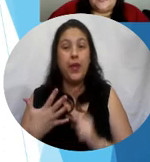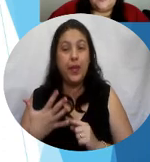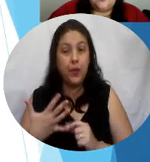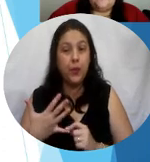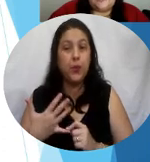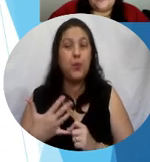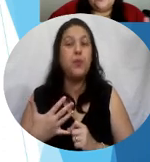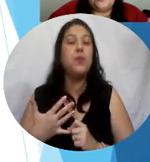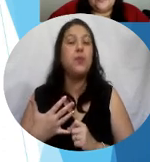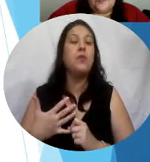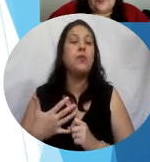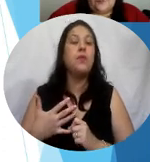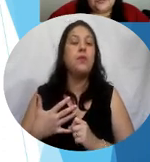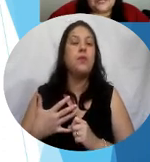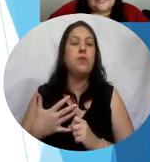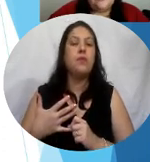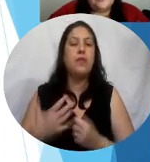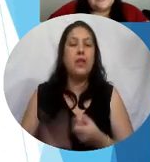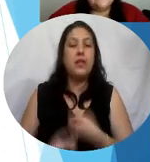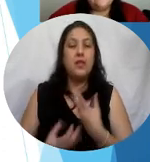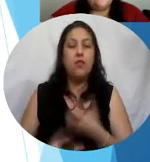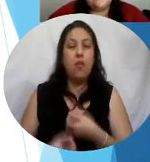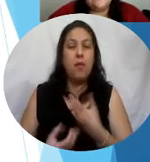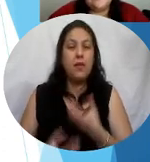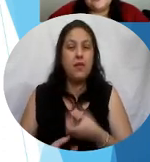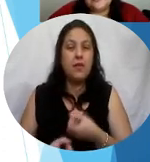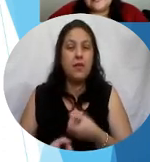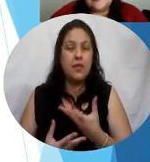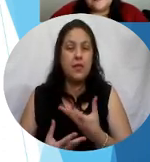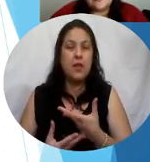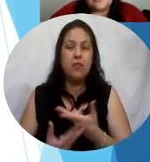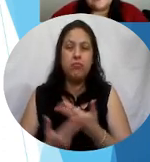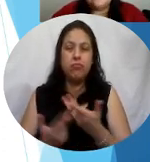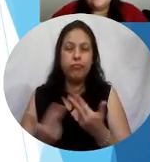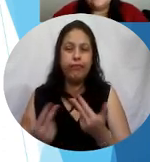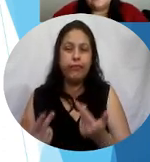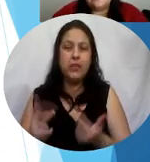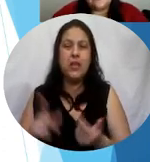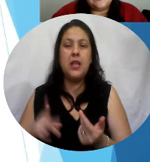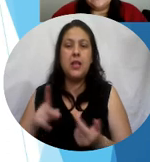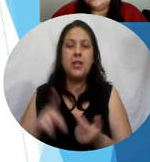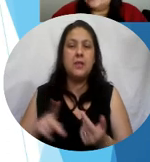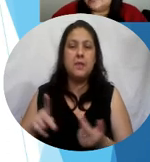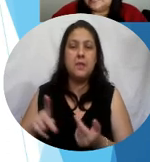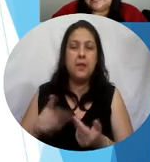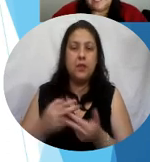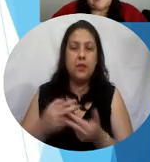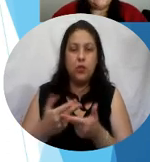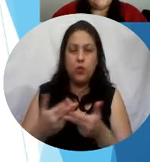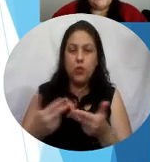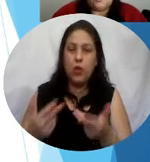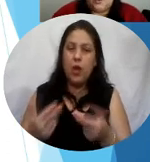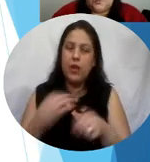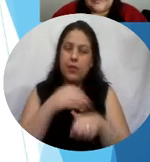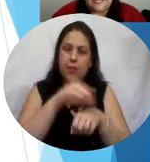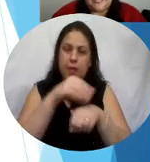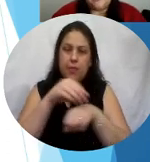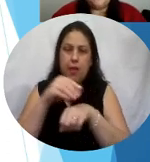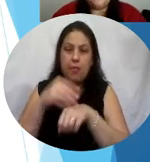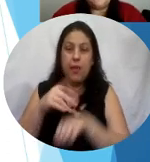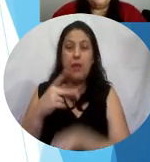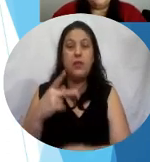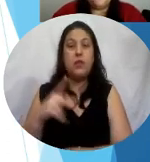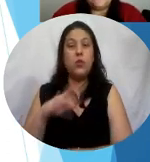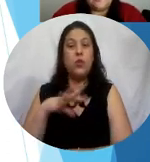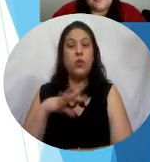E, né, a último ponto aí, forneça informações para todas as pastorais e movimentos da sua cidade, da sua